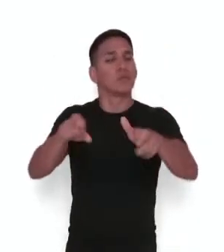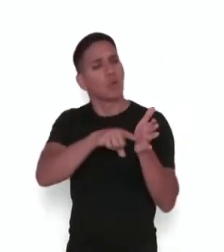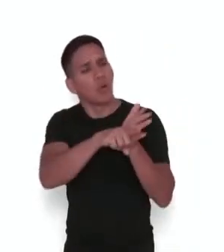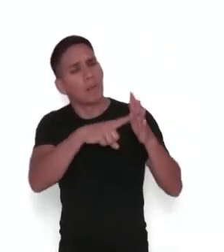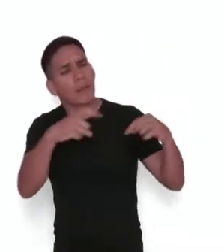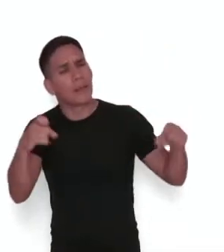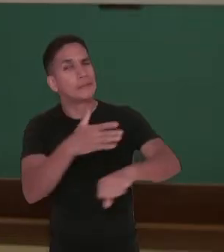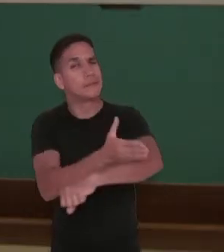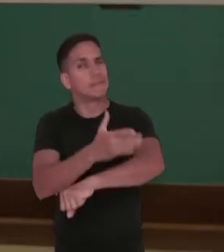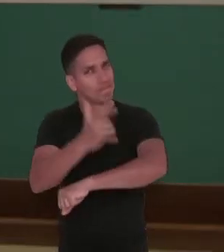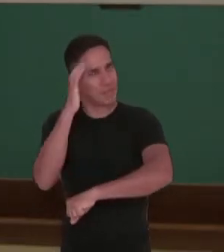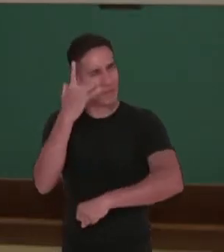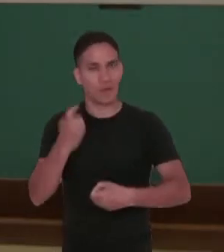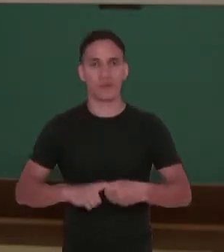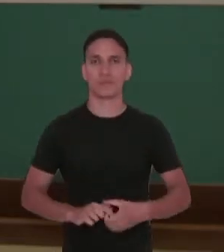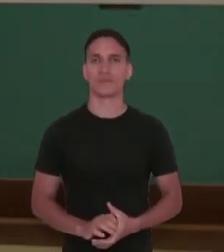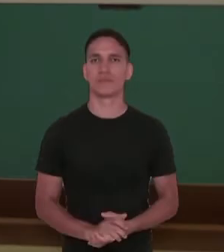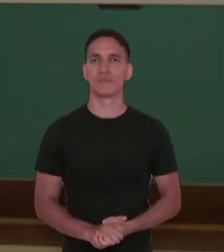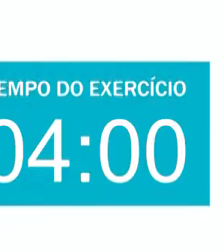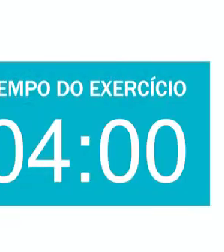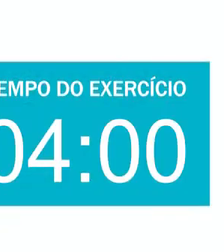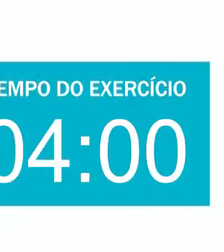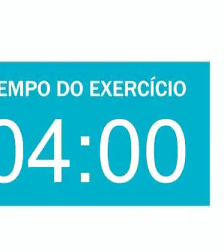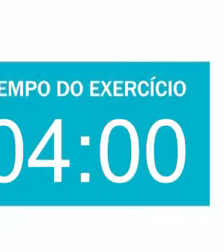Idade Média? Pense e eu já volto.